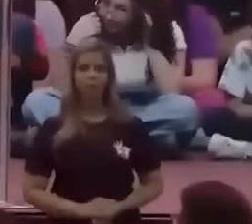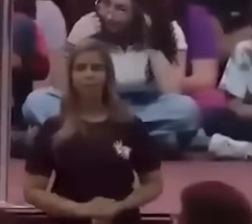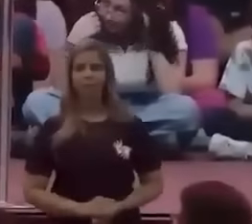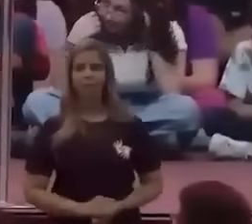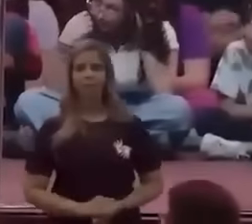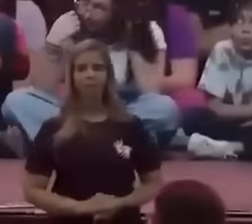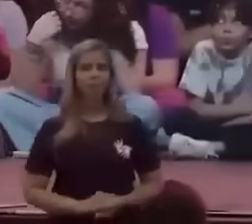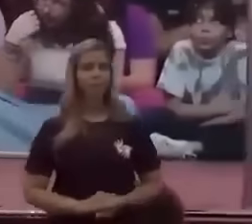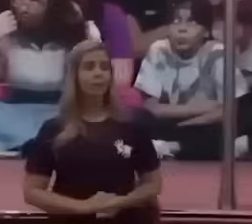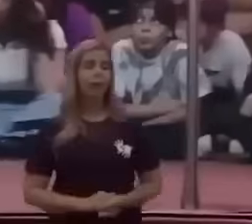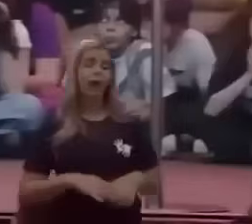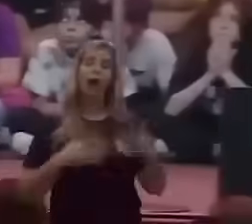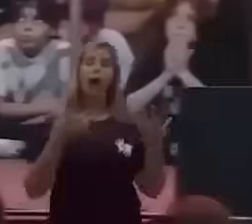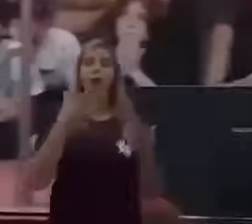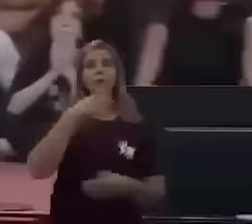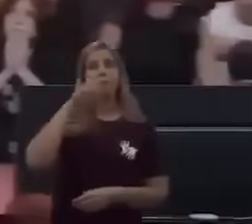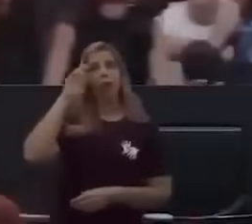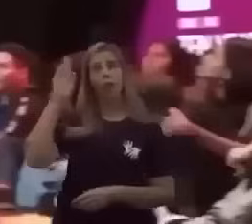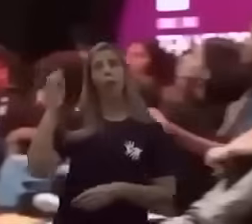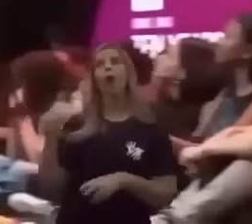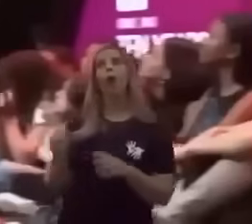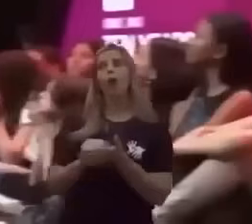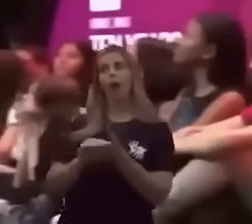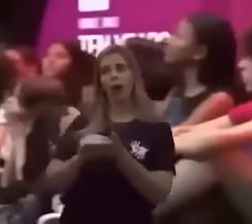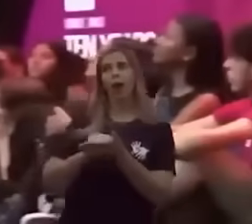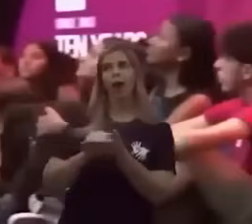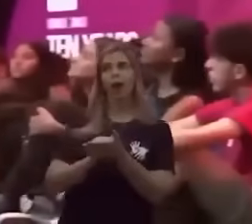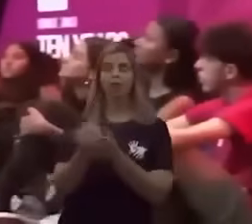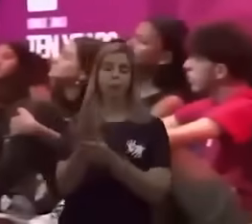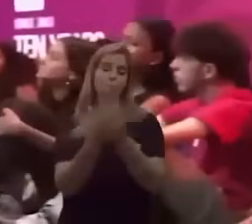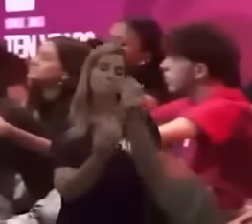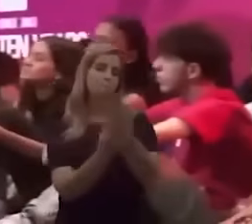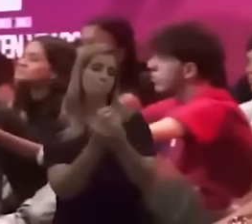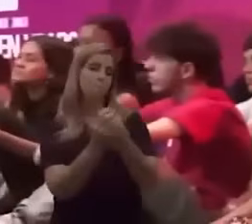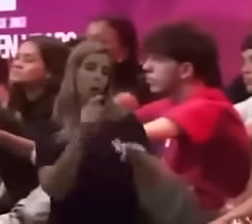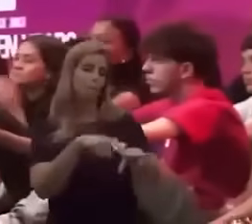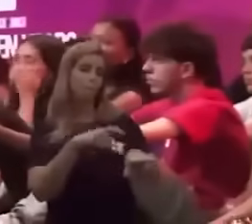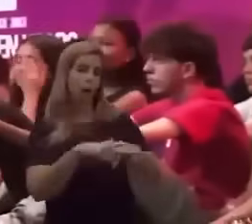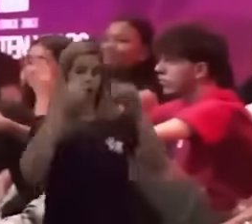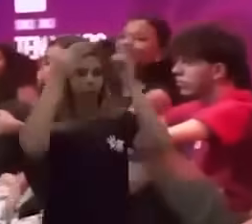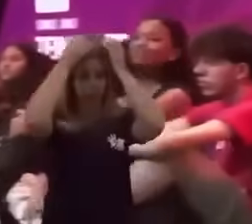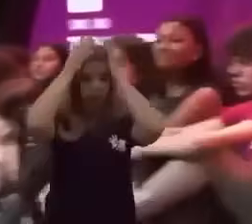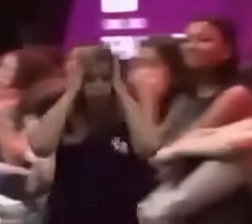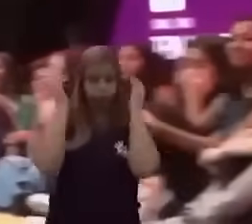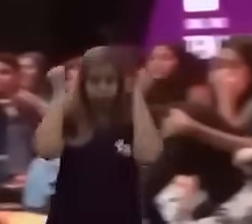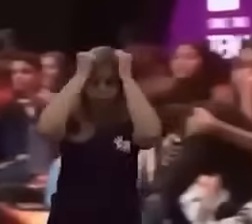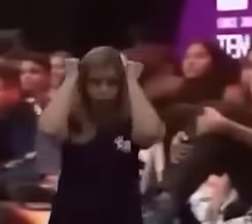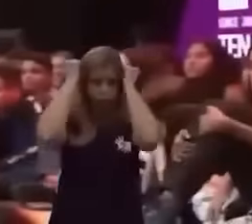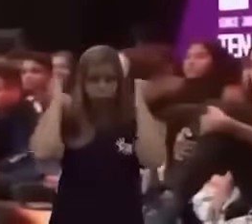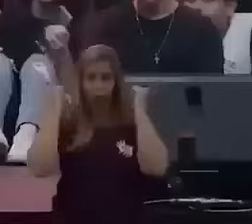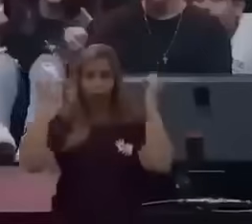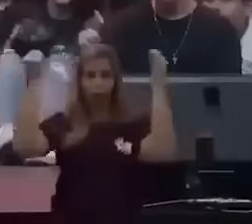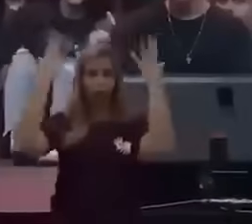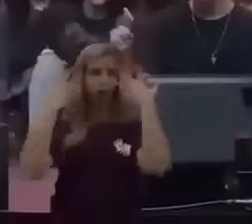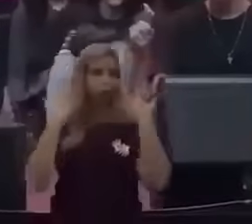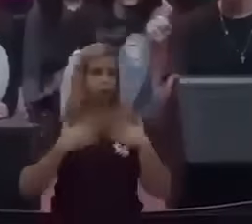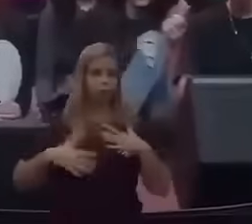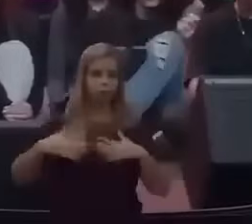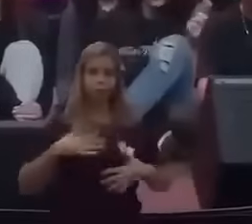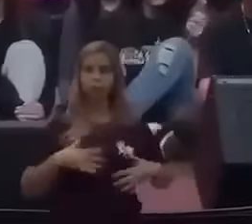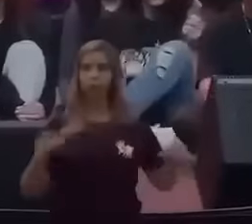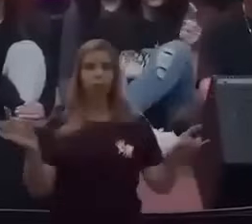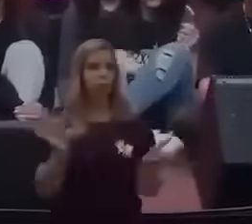Aí ele diz: ah, Senhor, então faz o seguinte, o Senhor lava os pés, o Senhor lava as mãos, o Senhor lava a cabeça, o Senhor me dá um banho completo